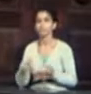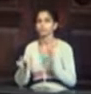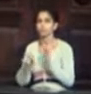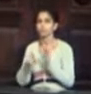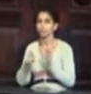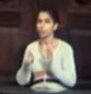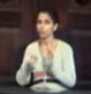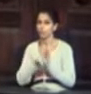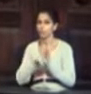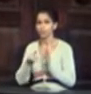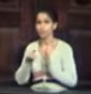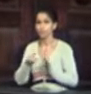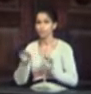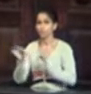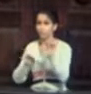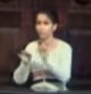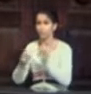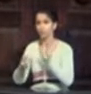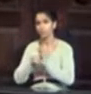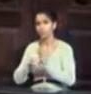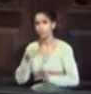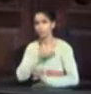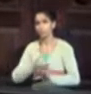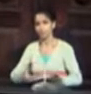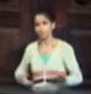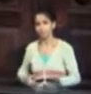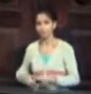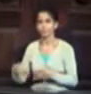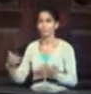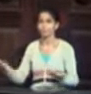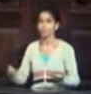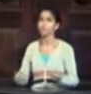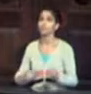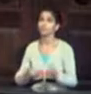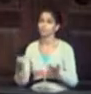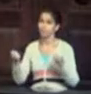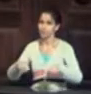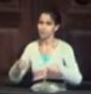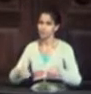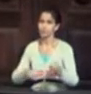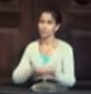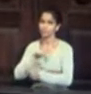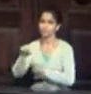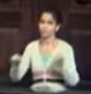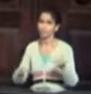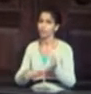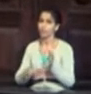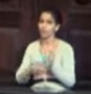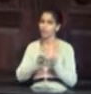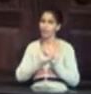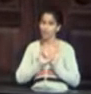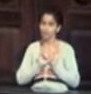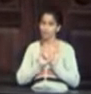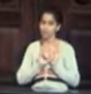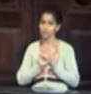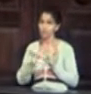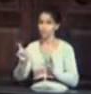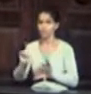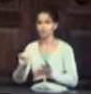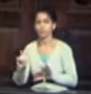do governo. Nós precisamos, ao contrário, não é antecipadamente